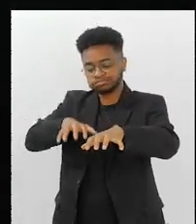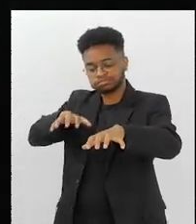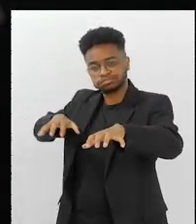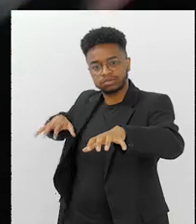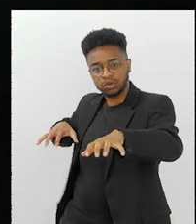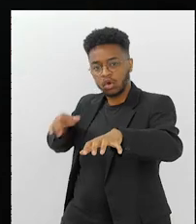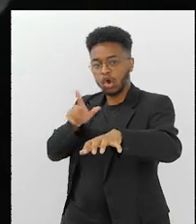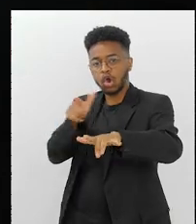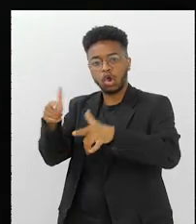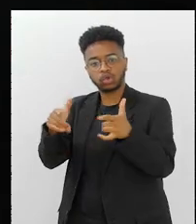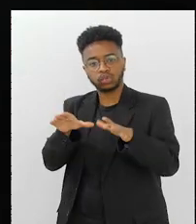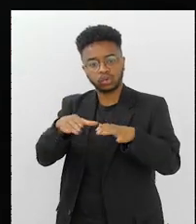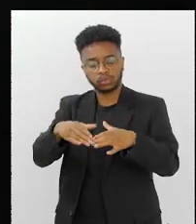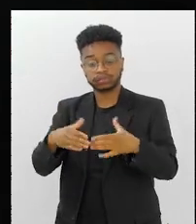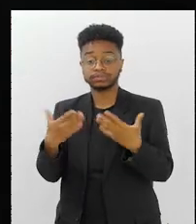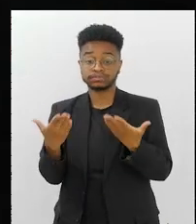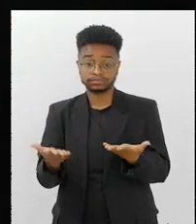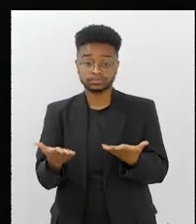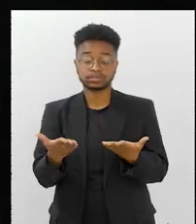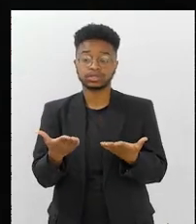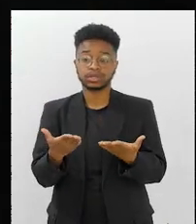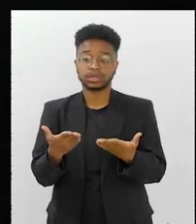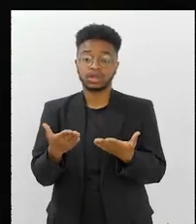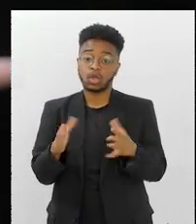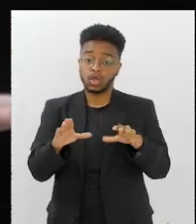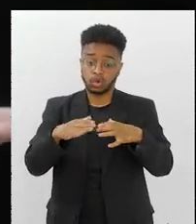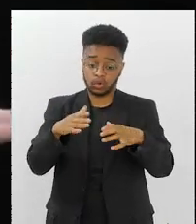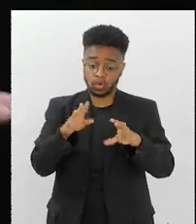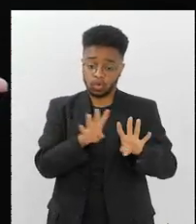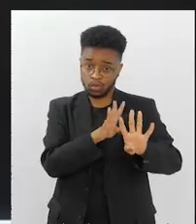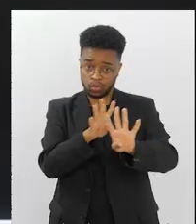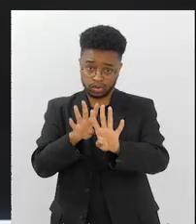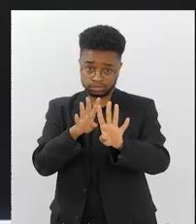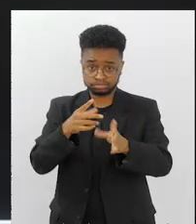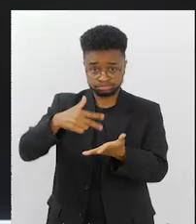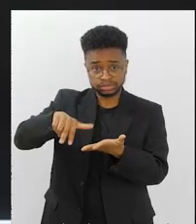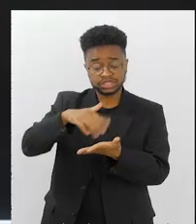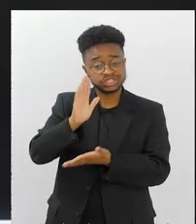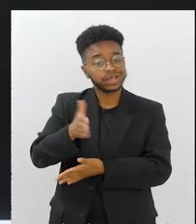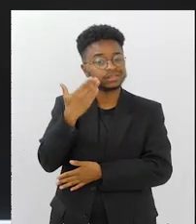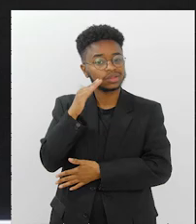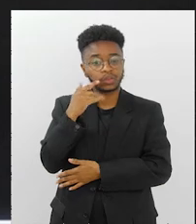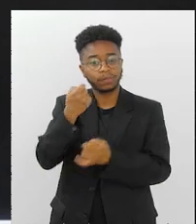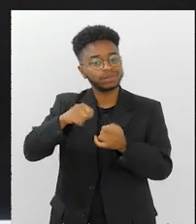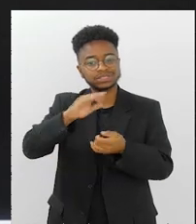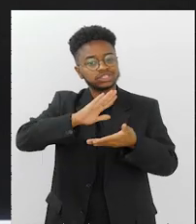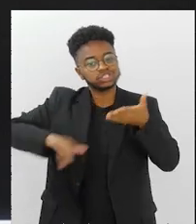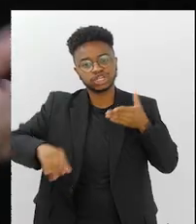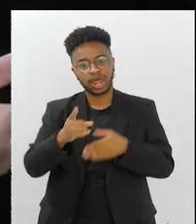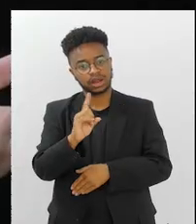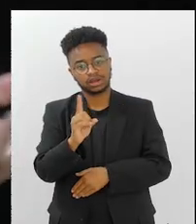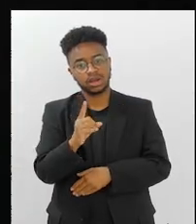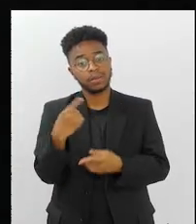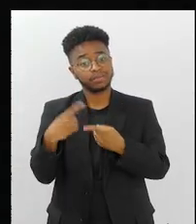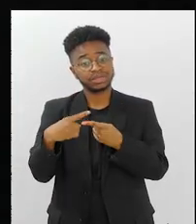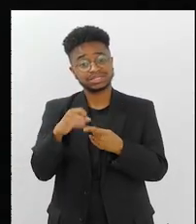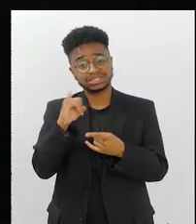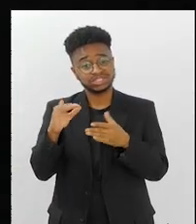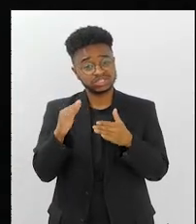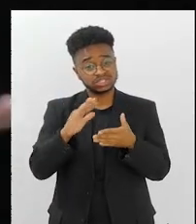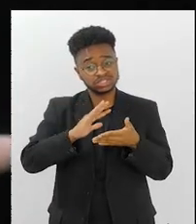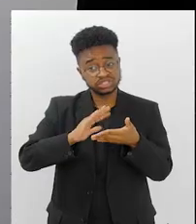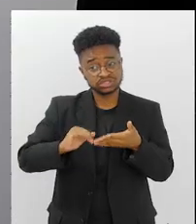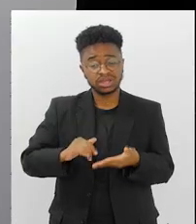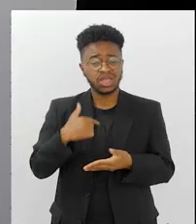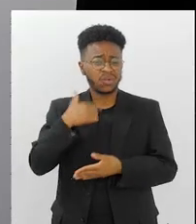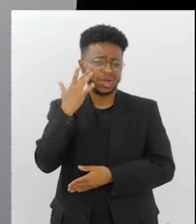sabe é o início da escola então assim os coreógrafos já entenderam de diminuir não precisa tirar porque você tirar você bloqueia você